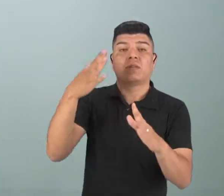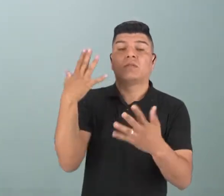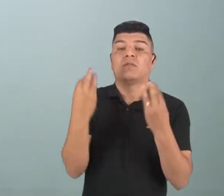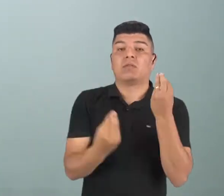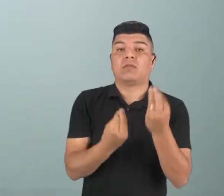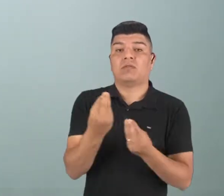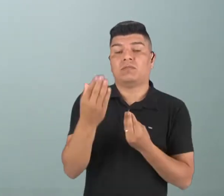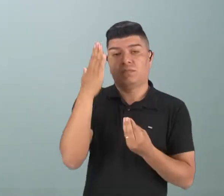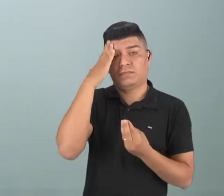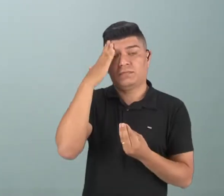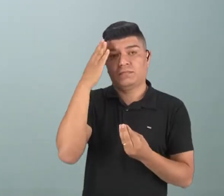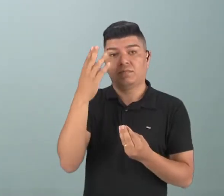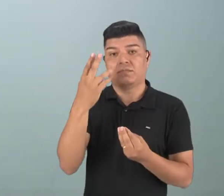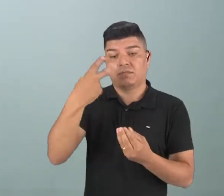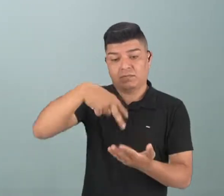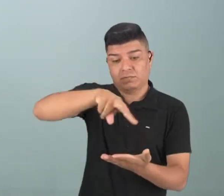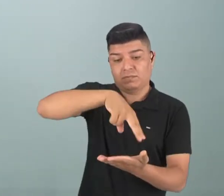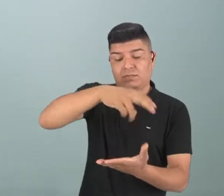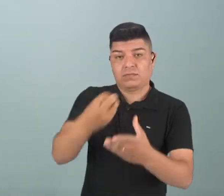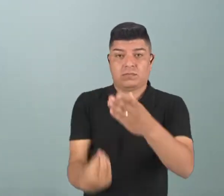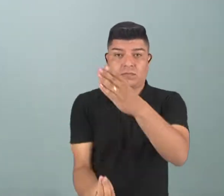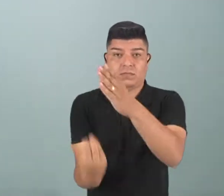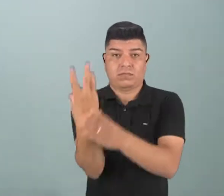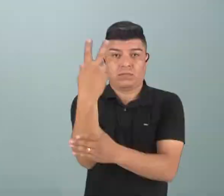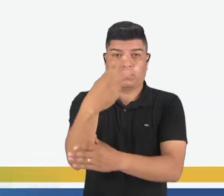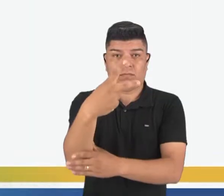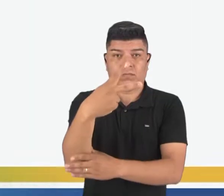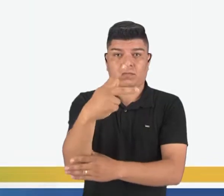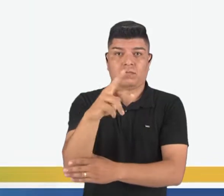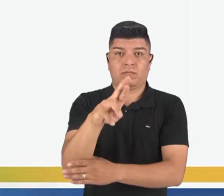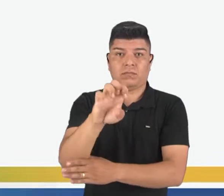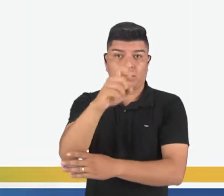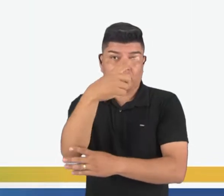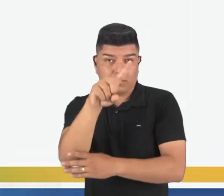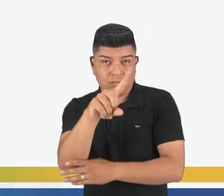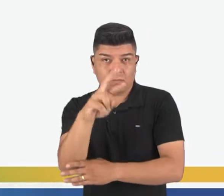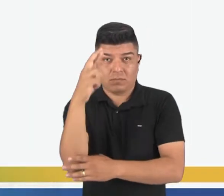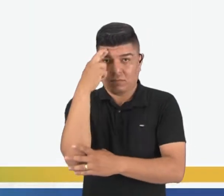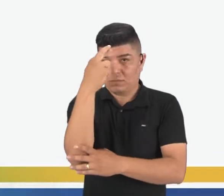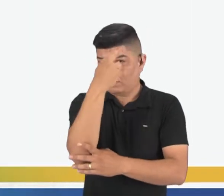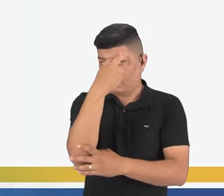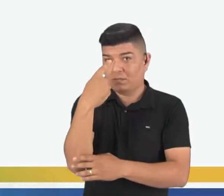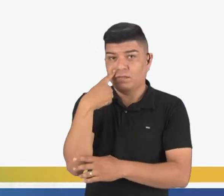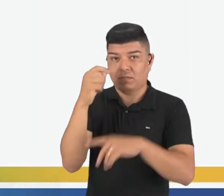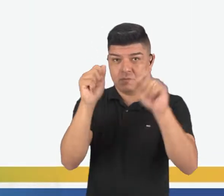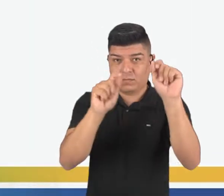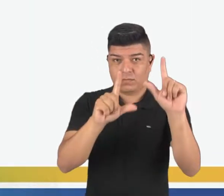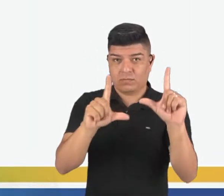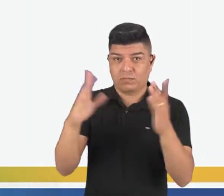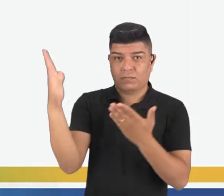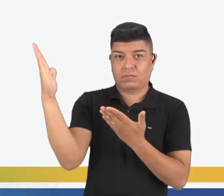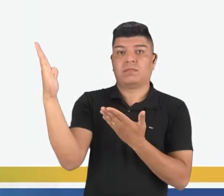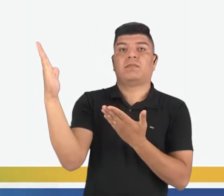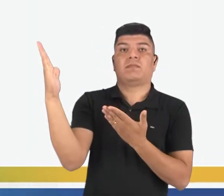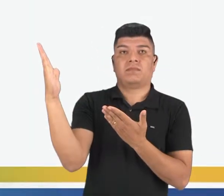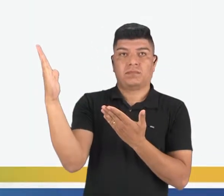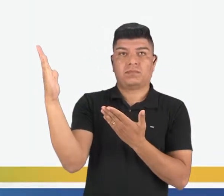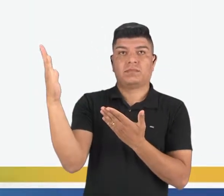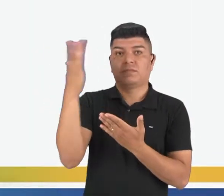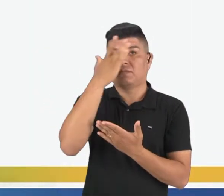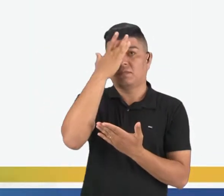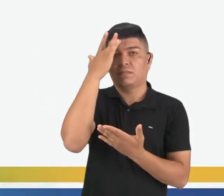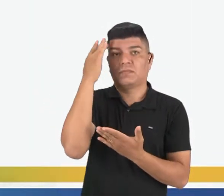saber que a dança nasceu na pré-história? Observe comigo aqui nesse slide essa imagem. Observe que as pessoas, gente, estão